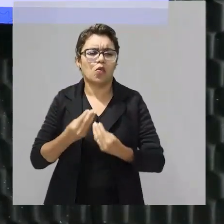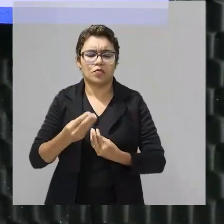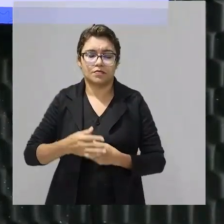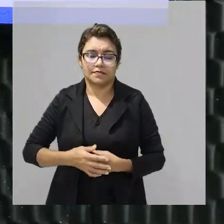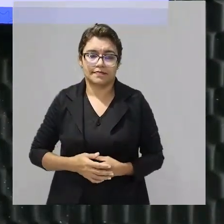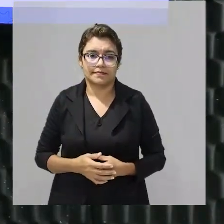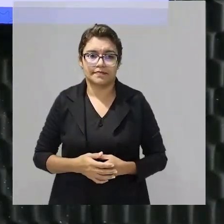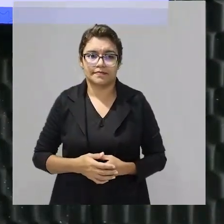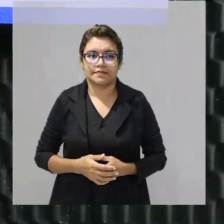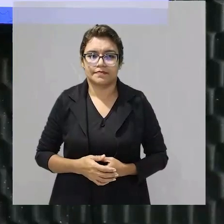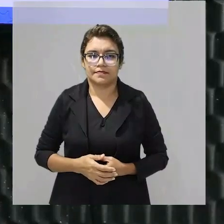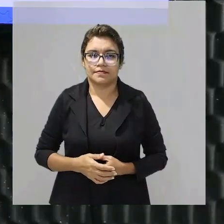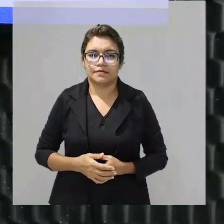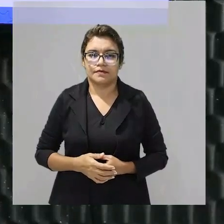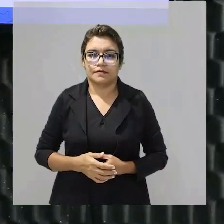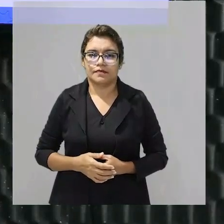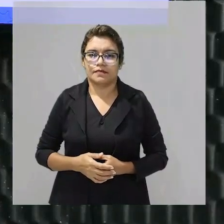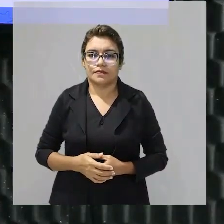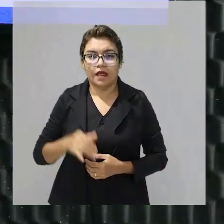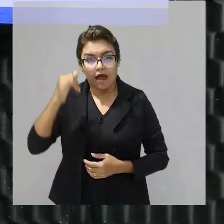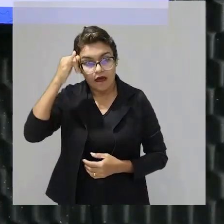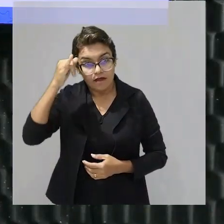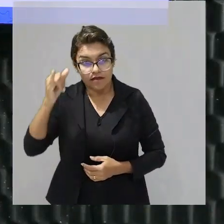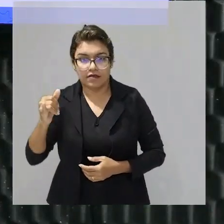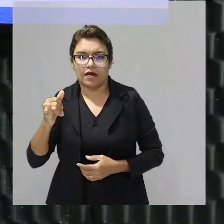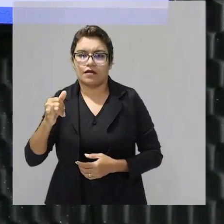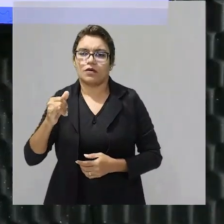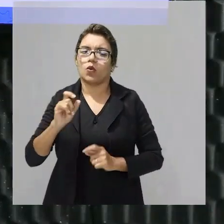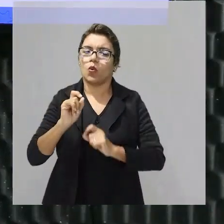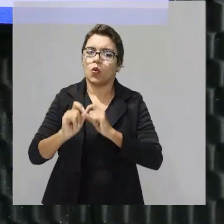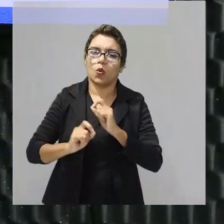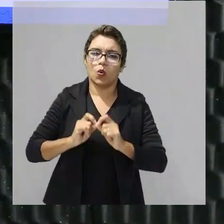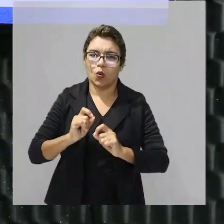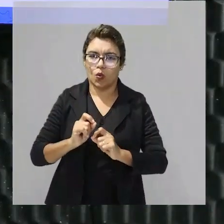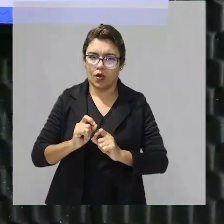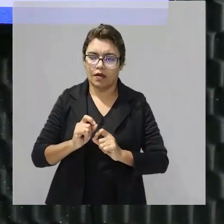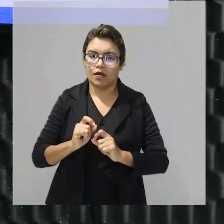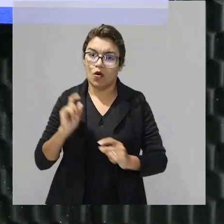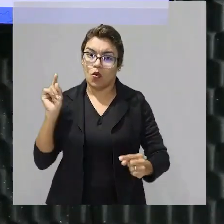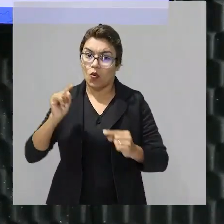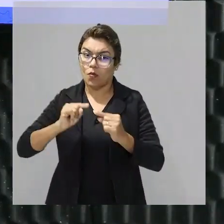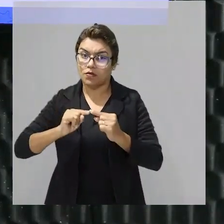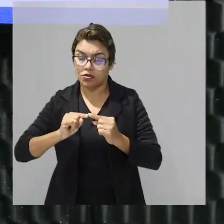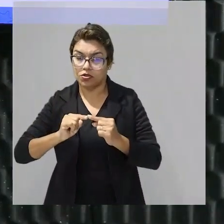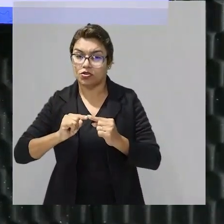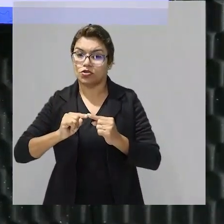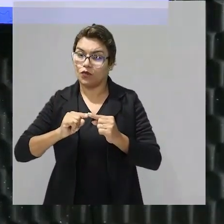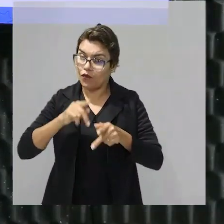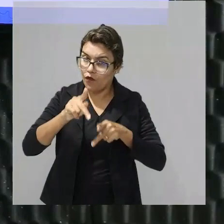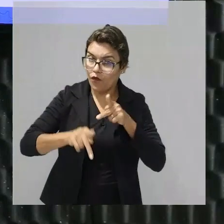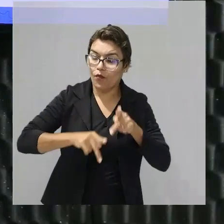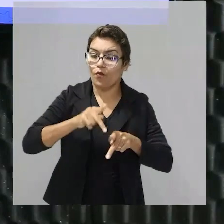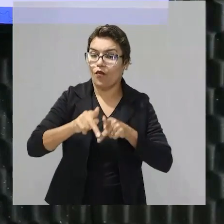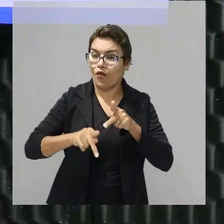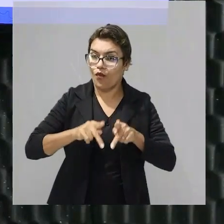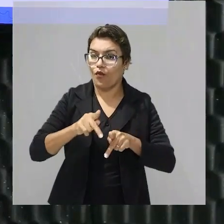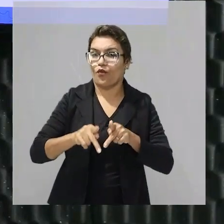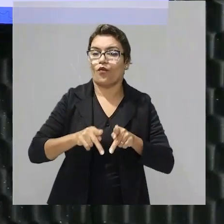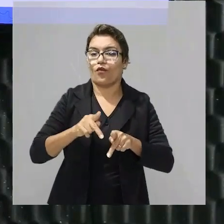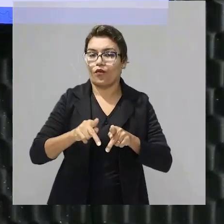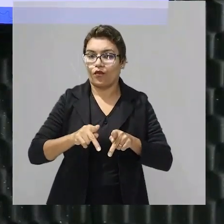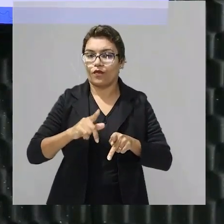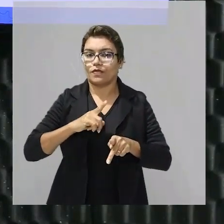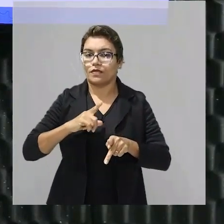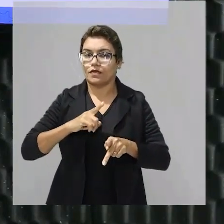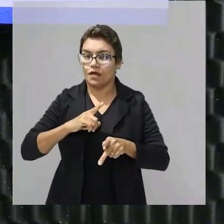a ação. Quem é o agente? Quem o candidato indicou que é responsável por